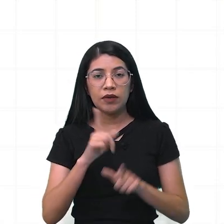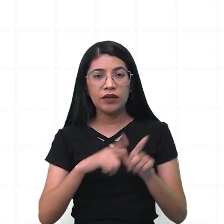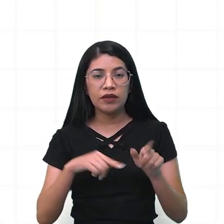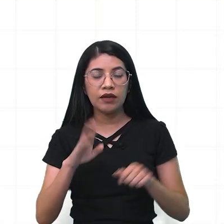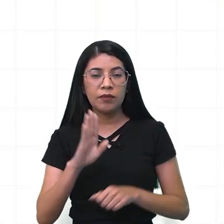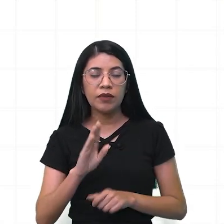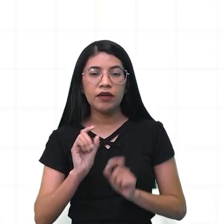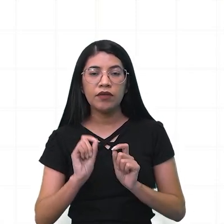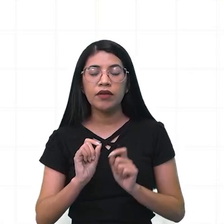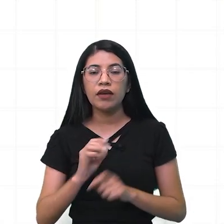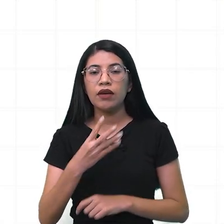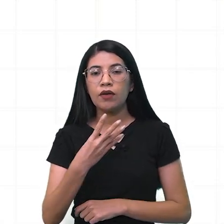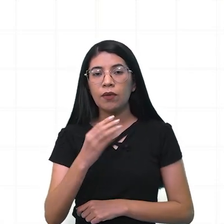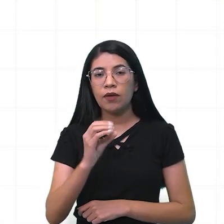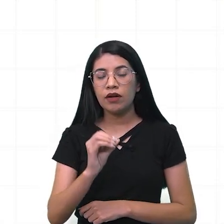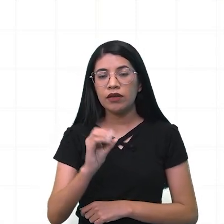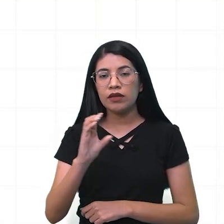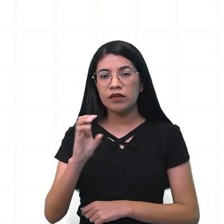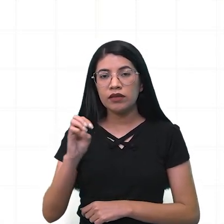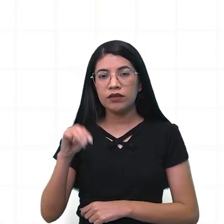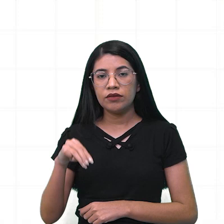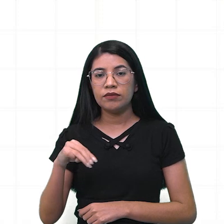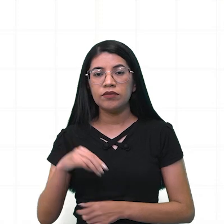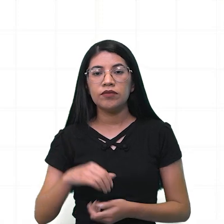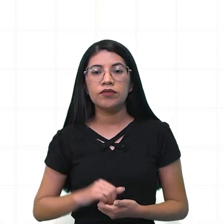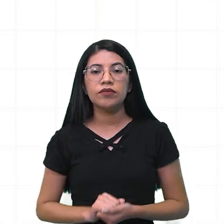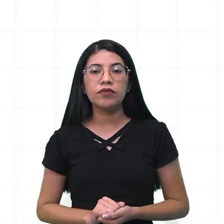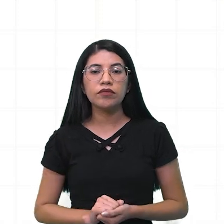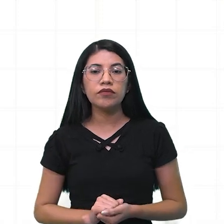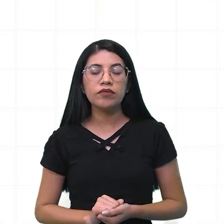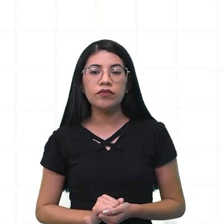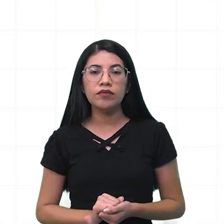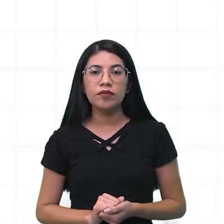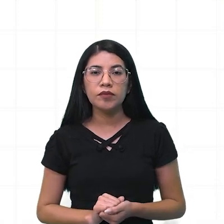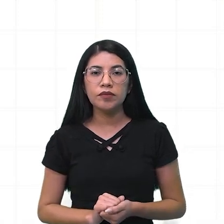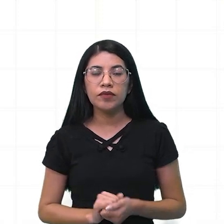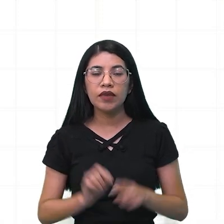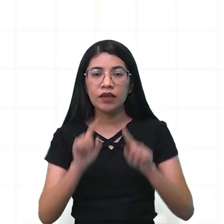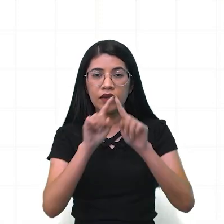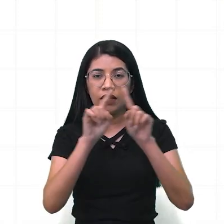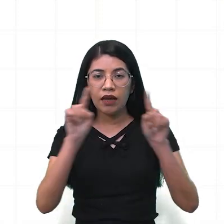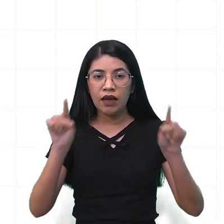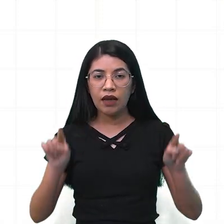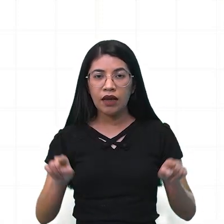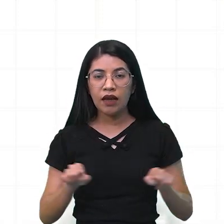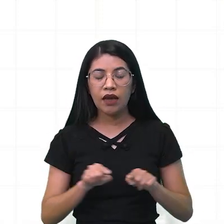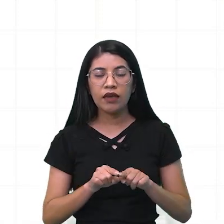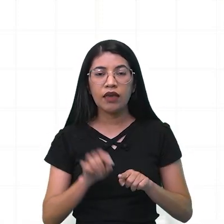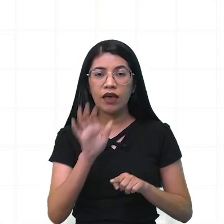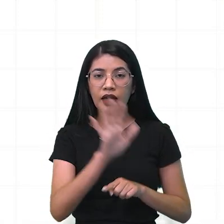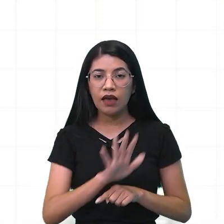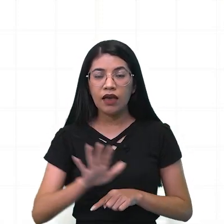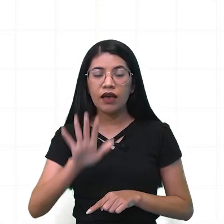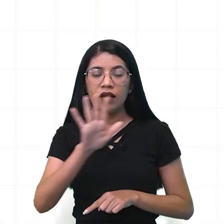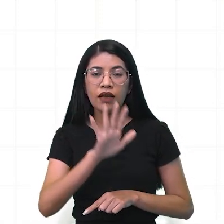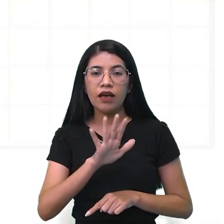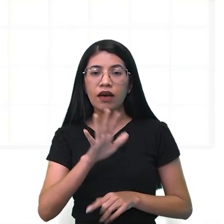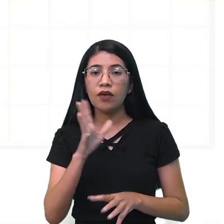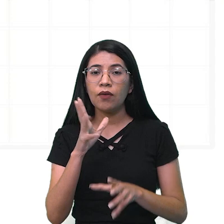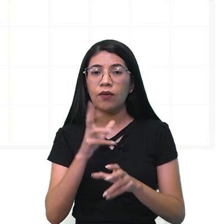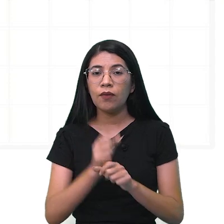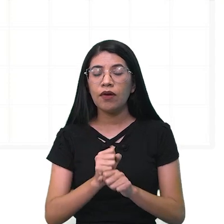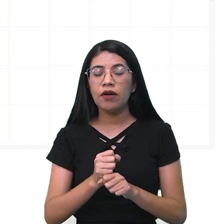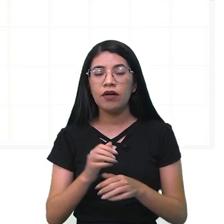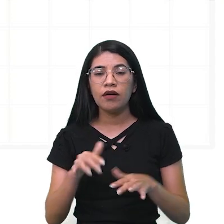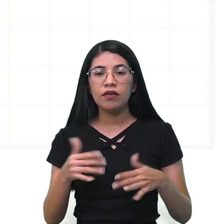perímetro, 40 centímetros. A área do retângulo. Pessoal, a área de